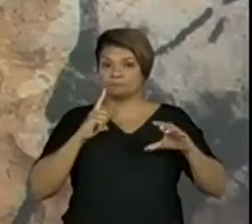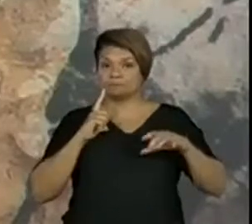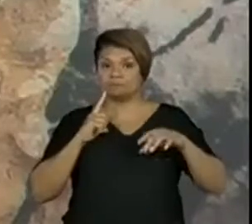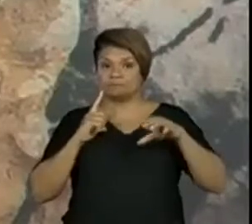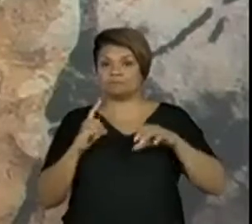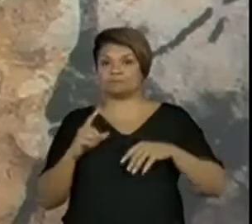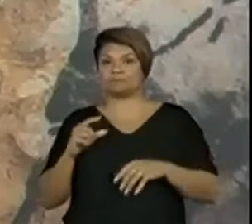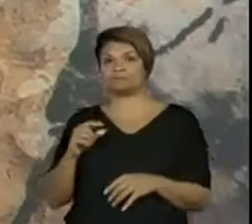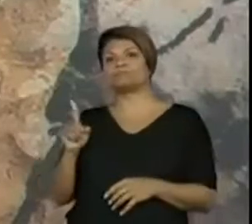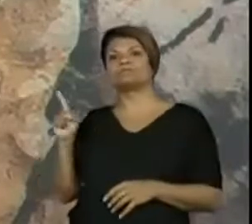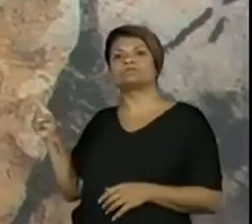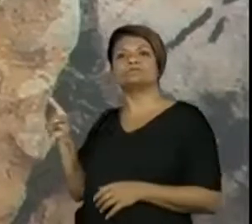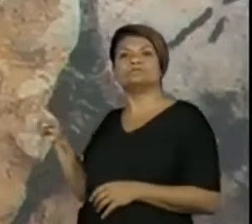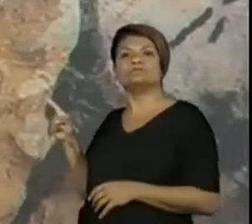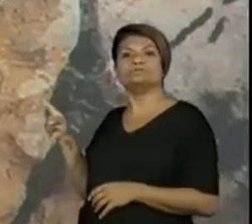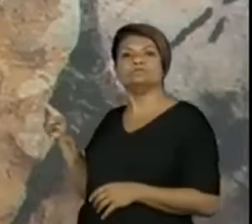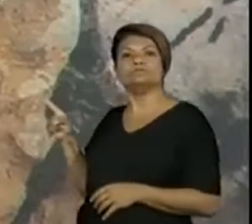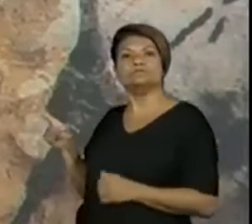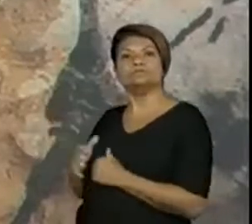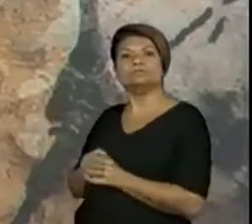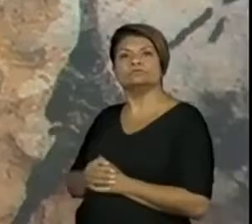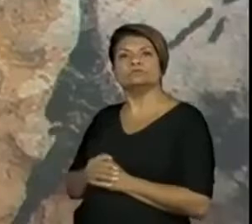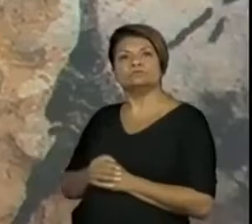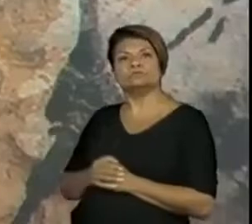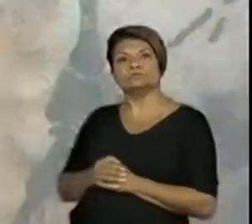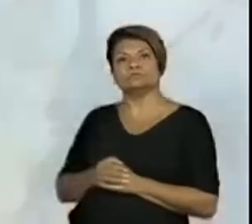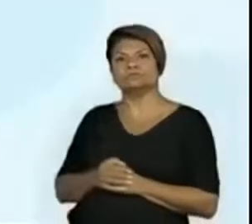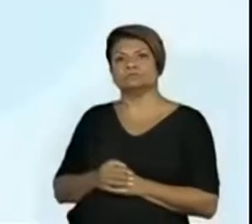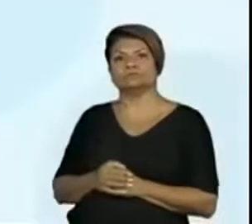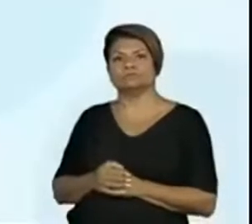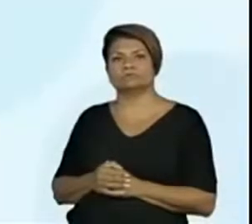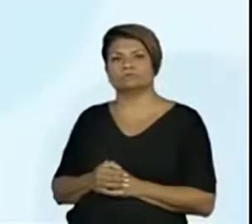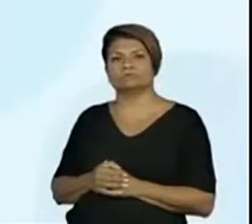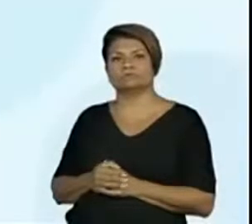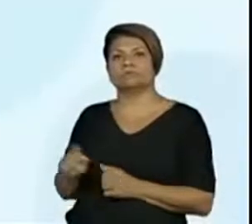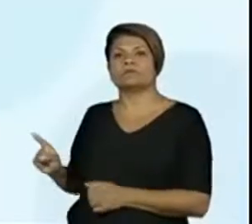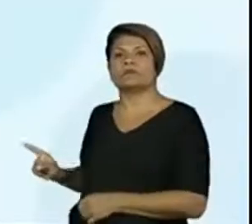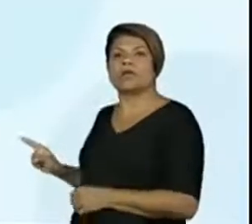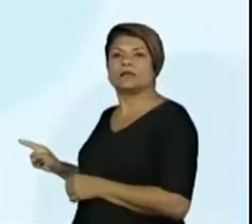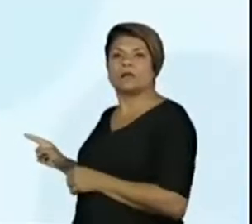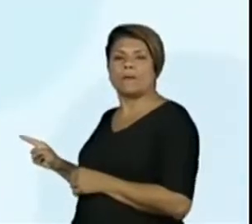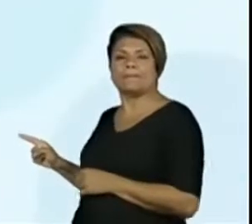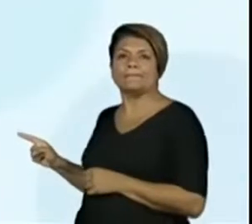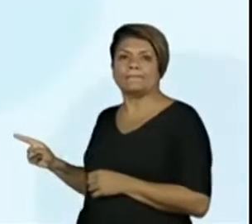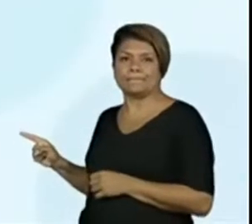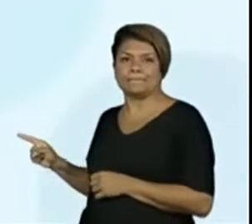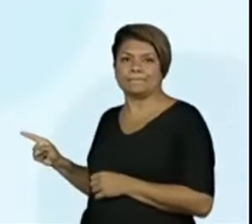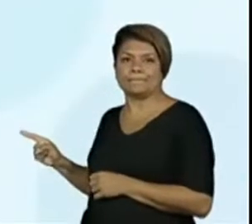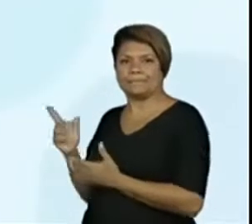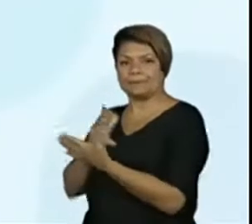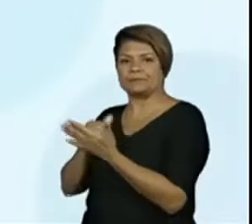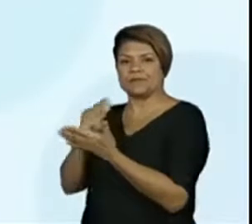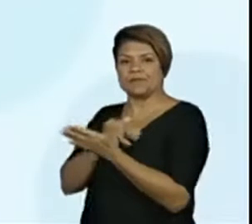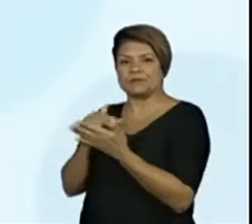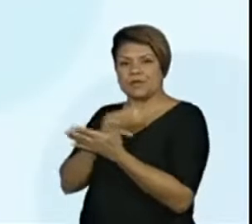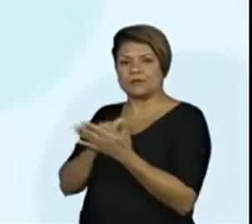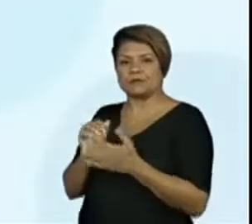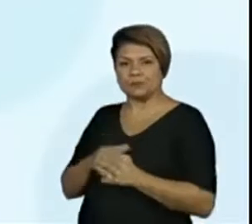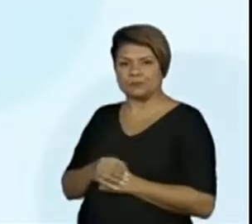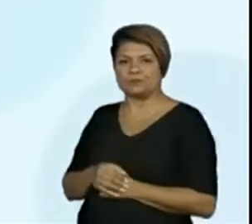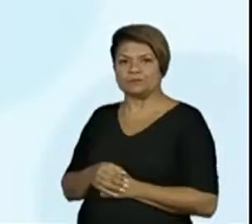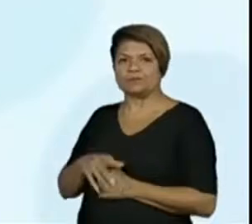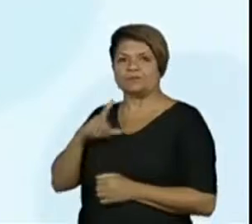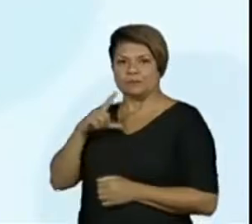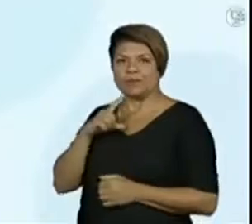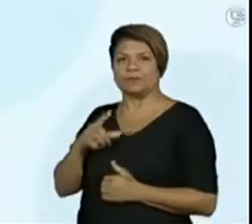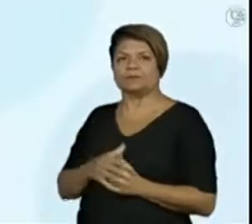figuras, observem na imagem abaixo. Nessa imagem aqui, a gente tem esse